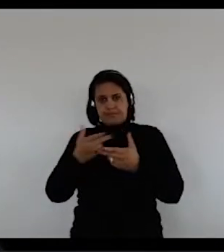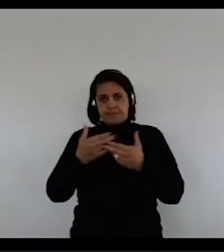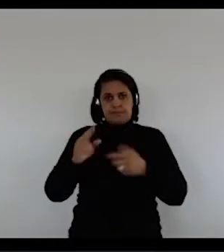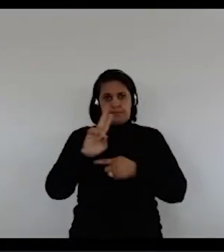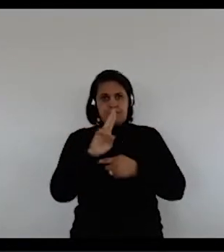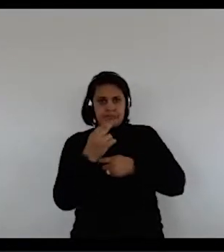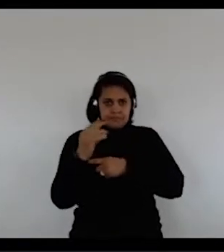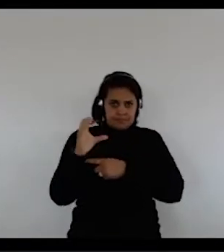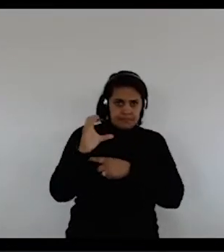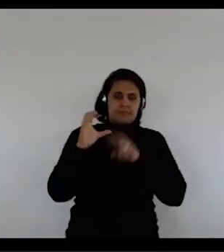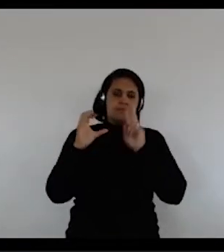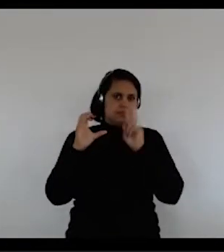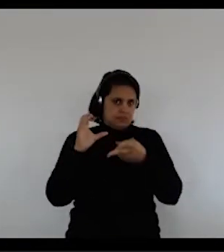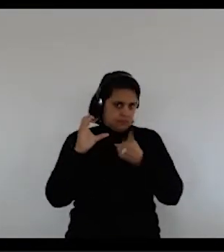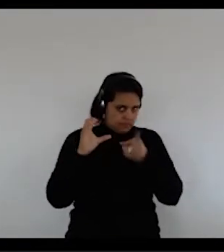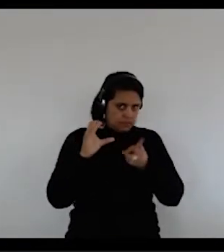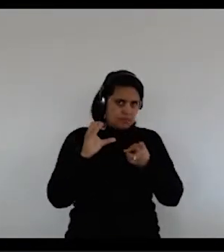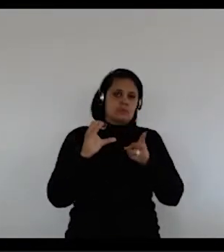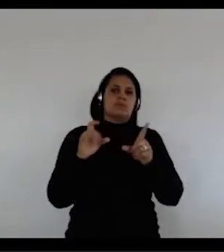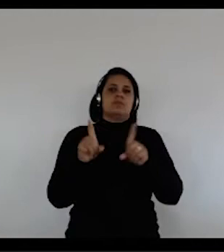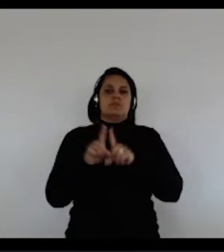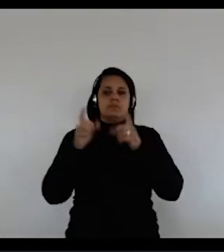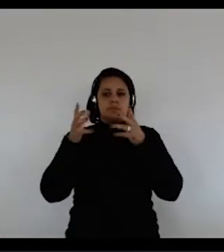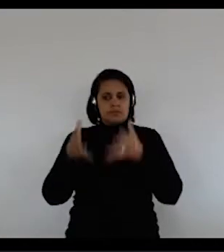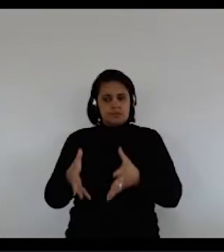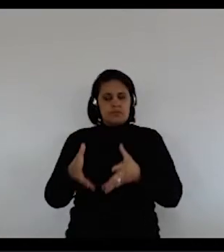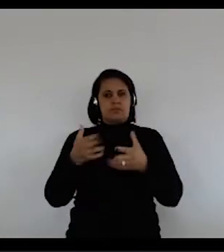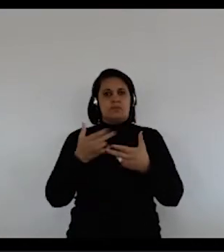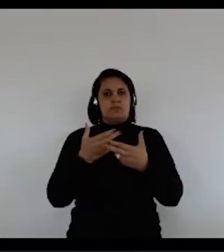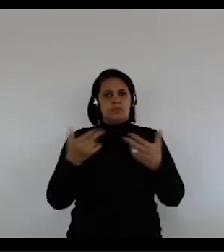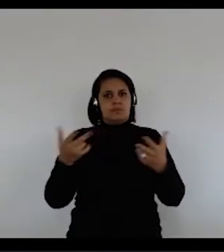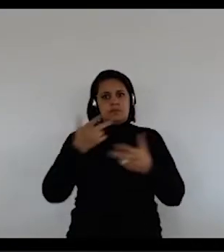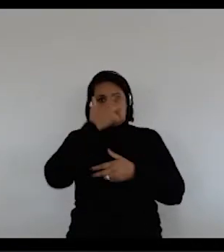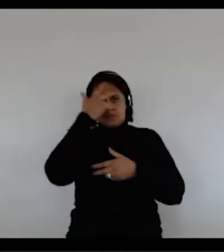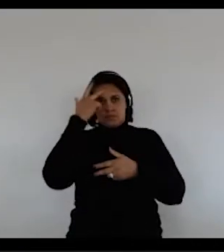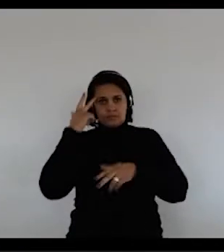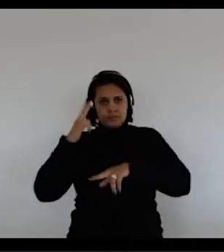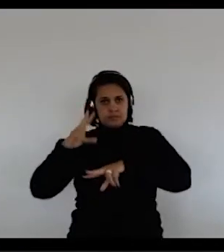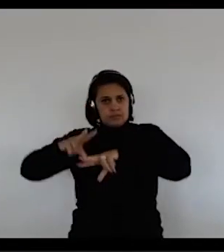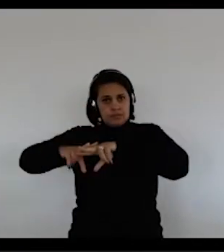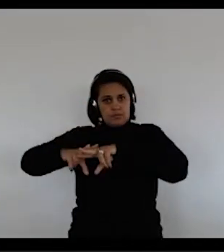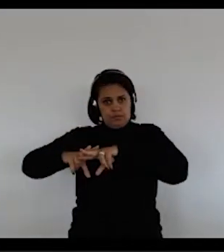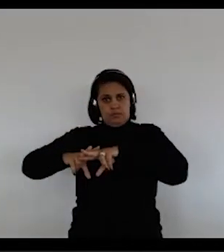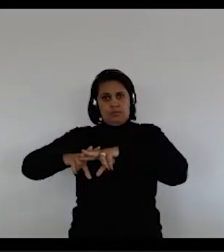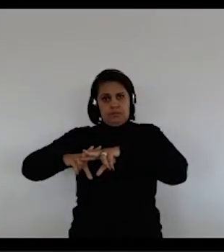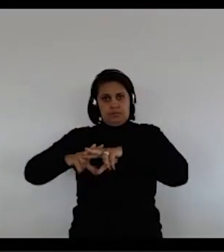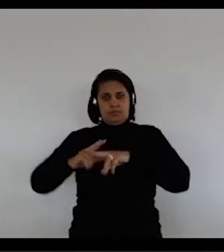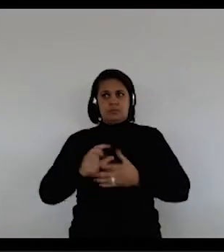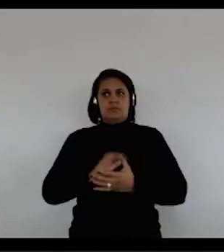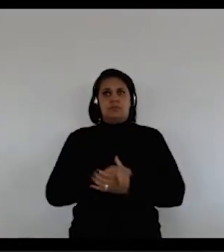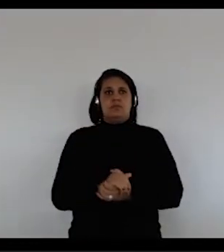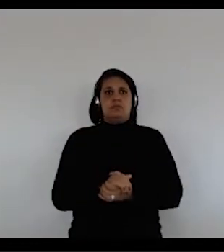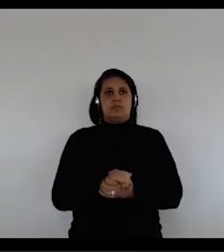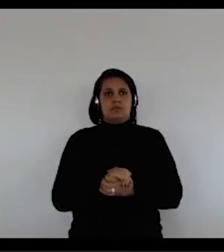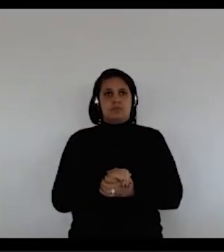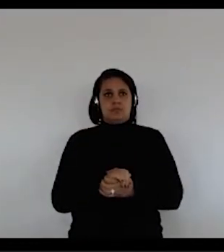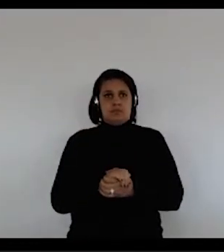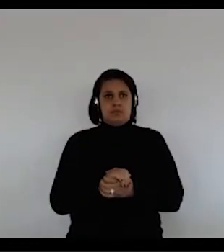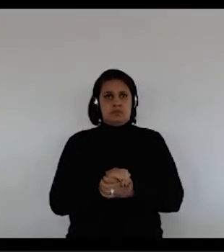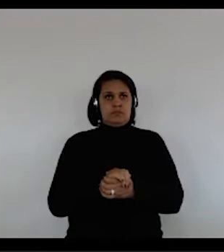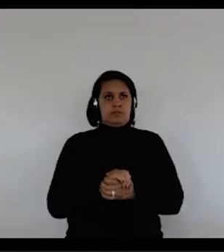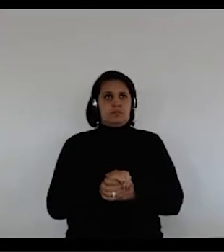corpus, as atuações com a pessoa privada da liberdade, as ordens